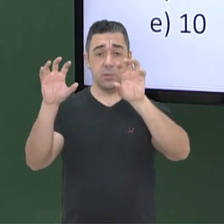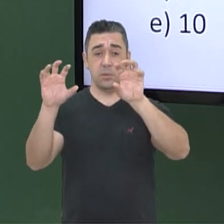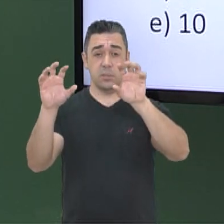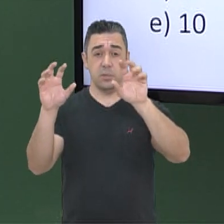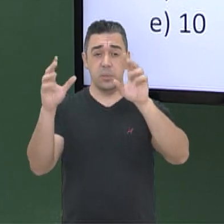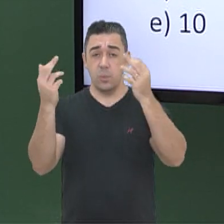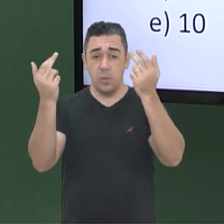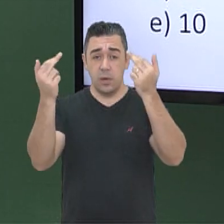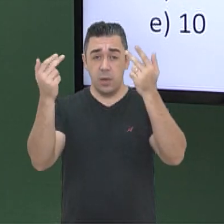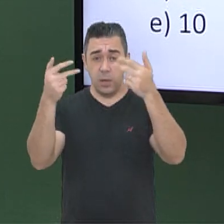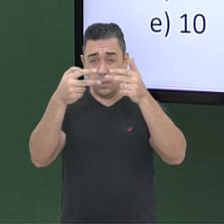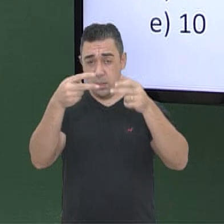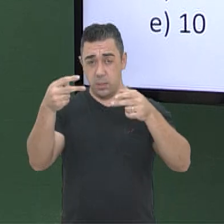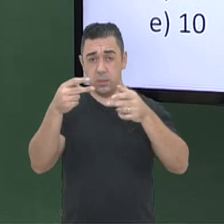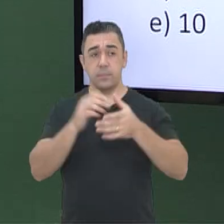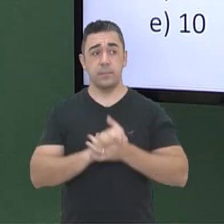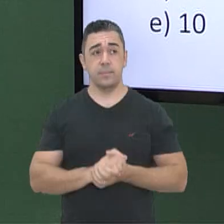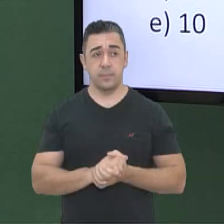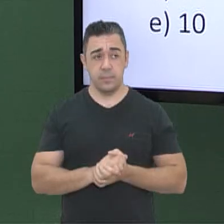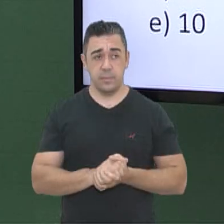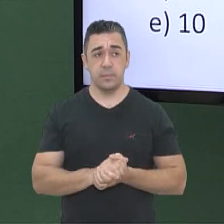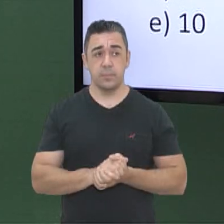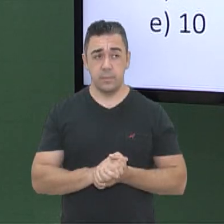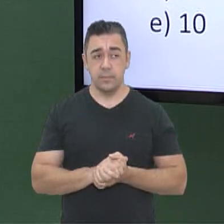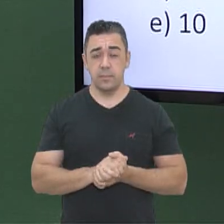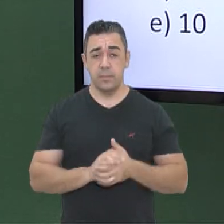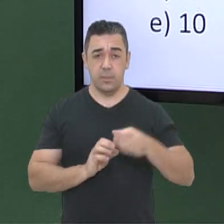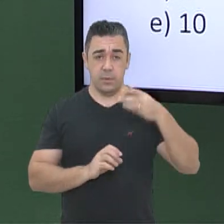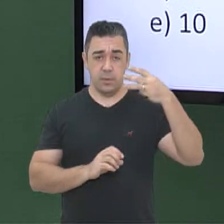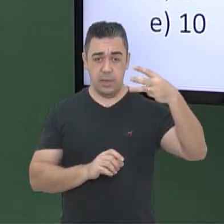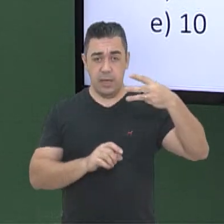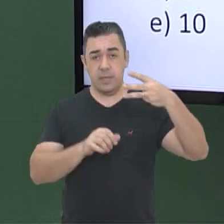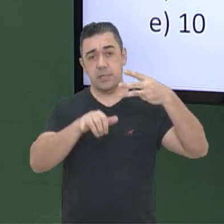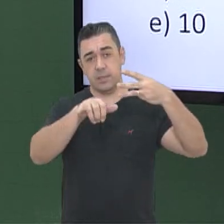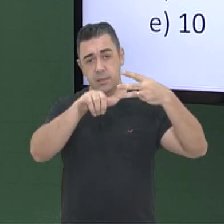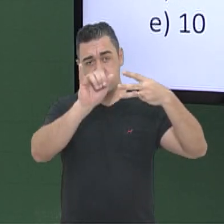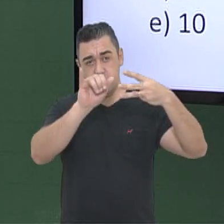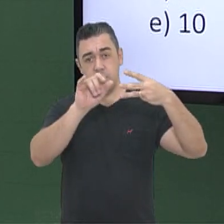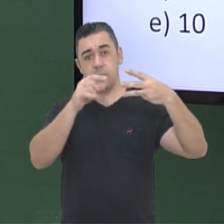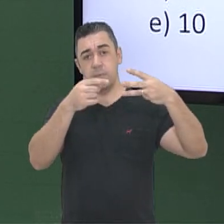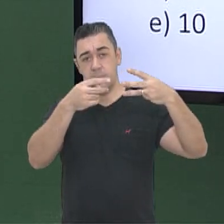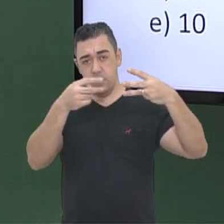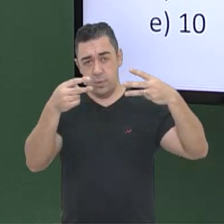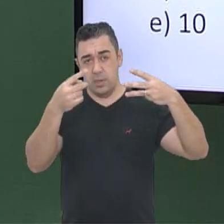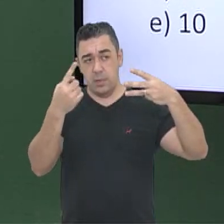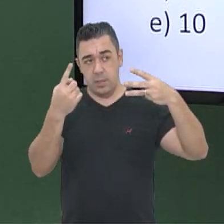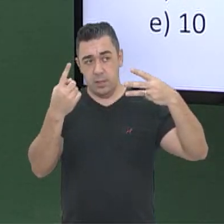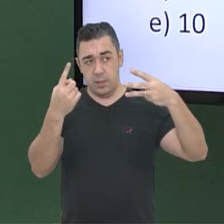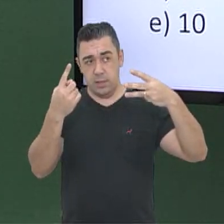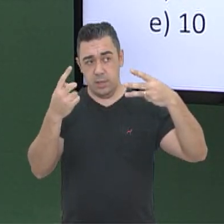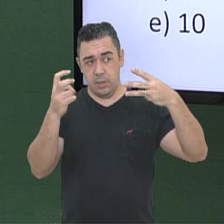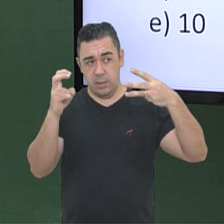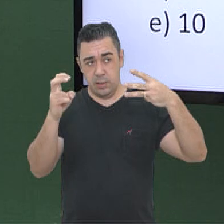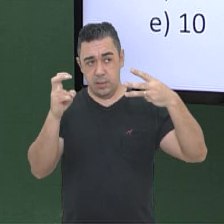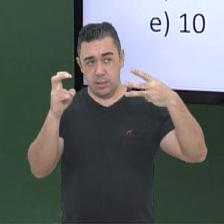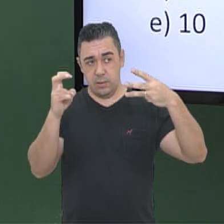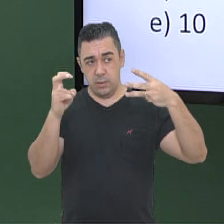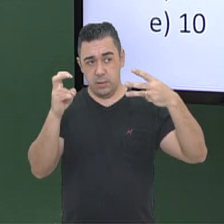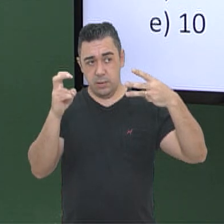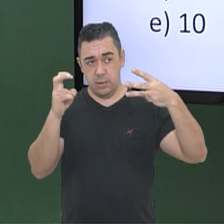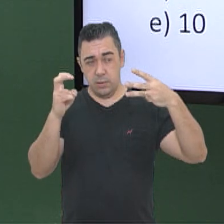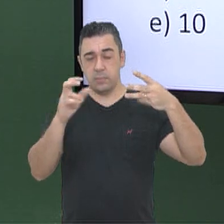são iguais, tá? Tanto o 3y quanto o 15 são termos